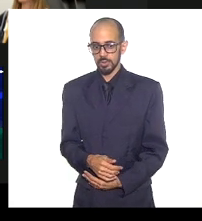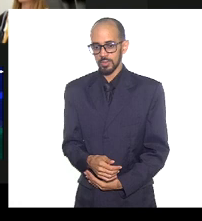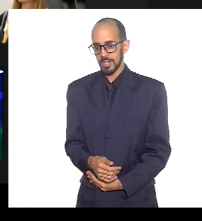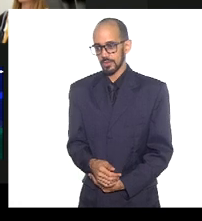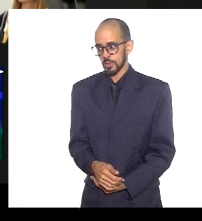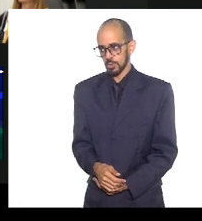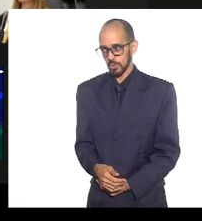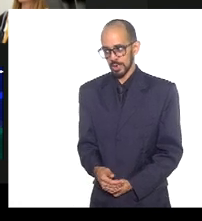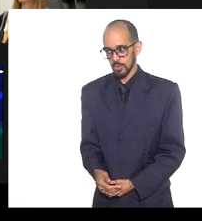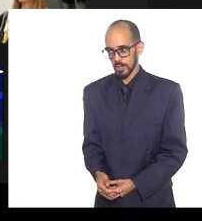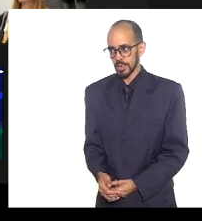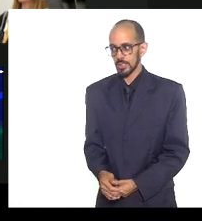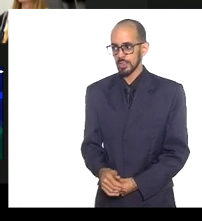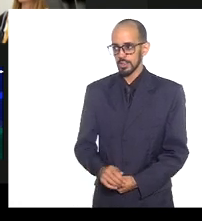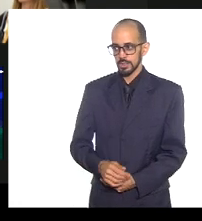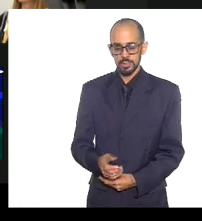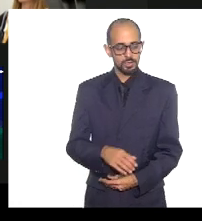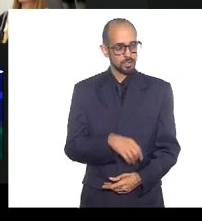Deputado Eurico